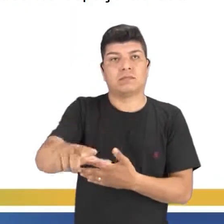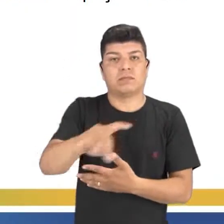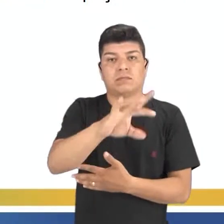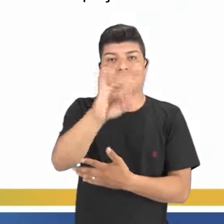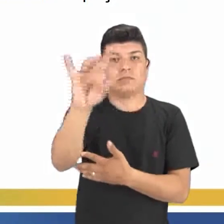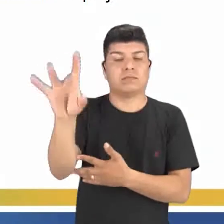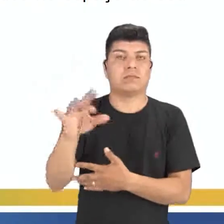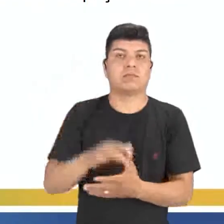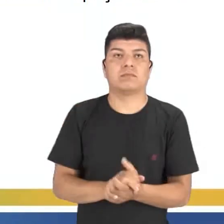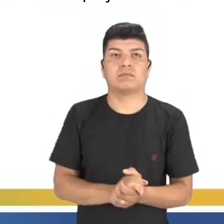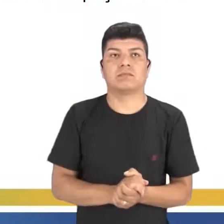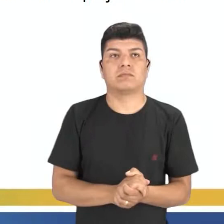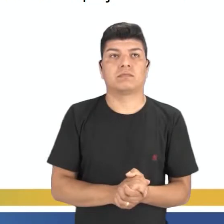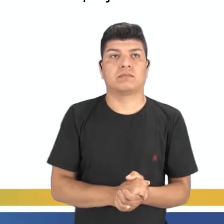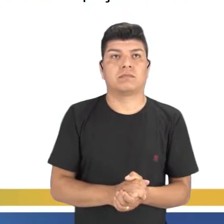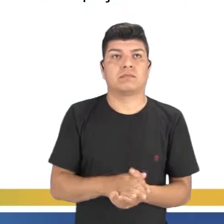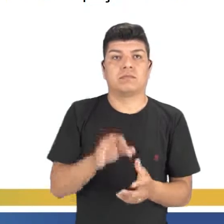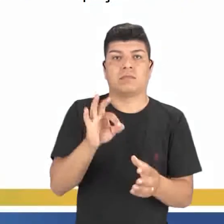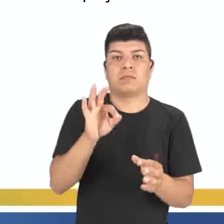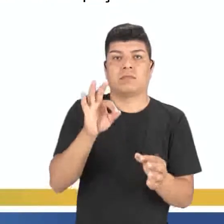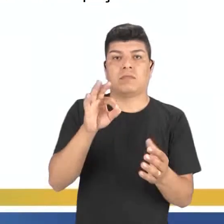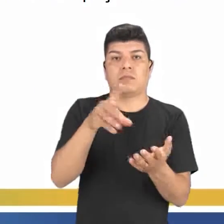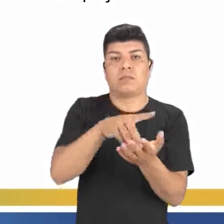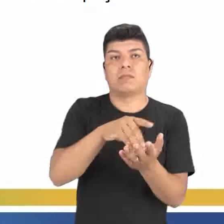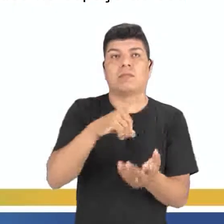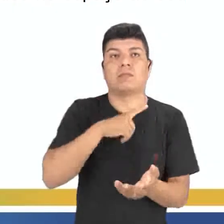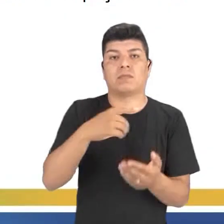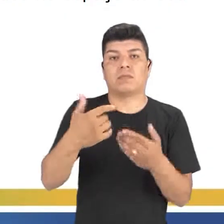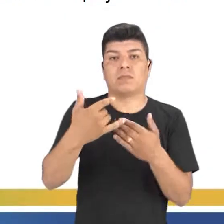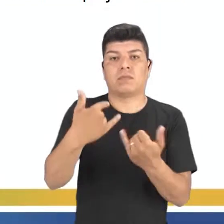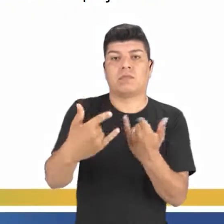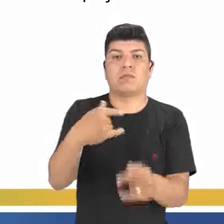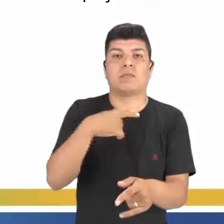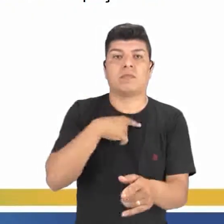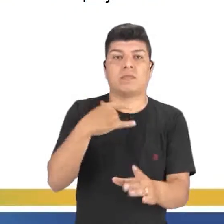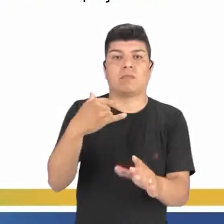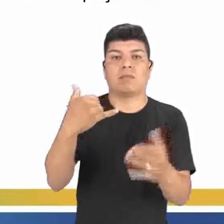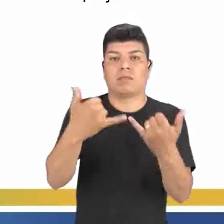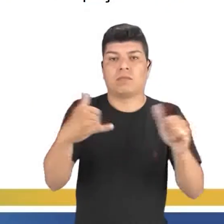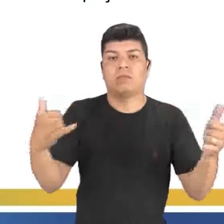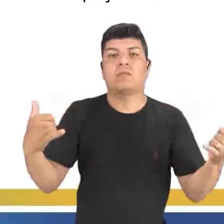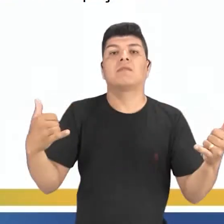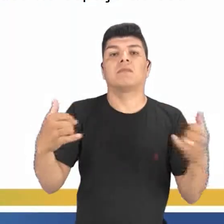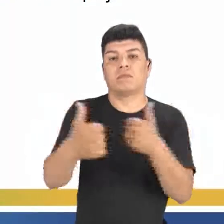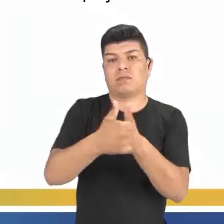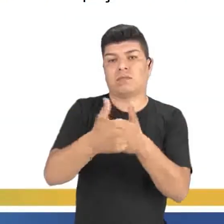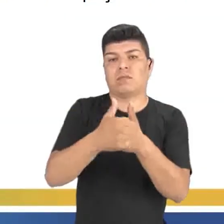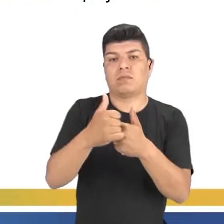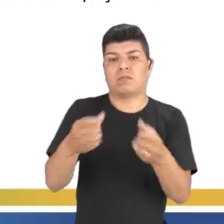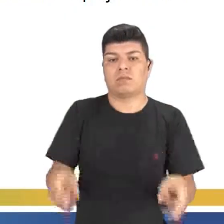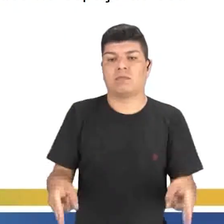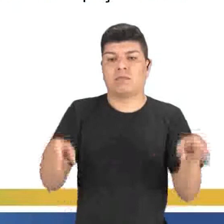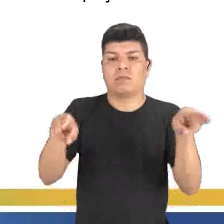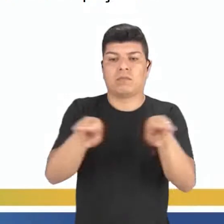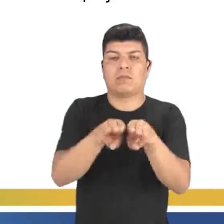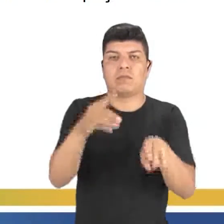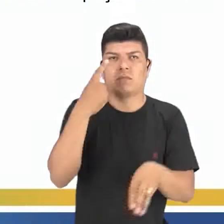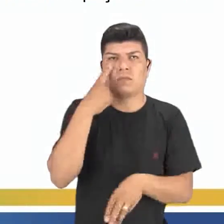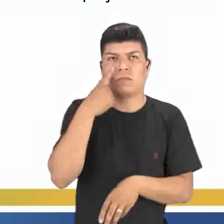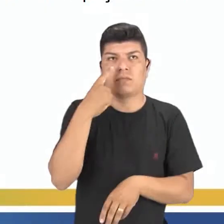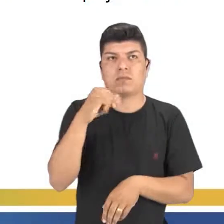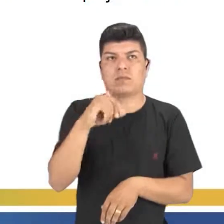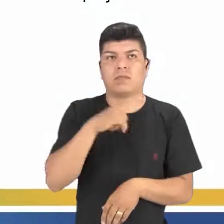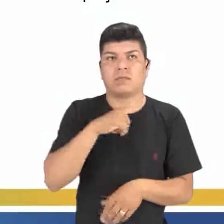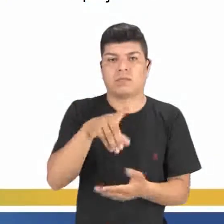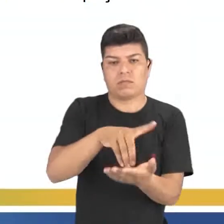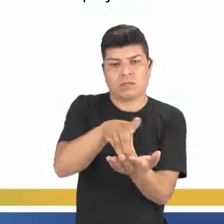uma. Uma agulha imantada pode ser atraída por um fio próximo a ela no que passa a corrente. Vamos imaginar o seguinte: se essa agulha